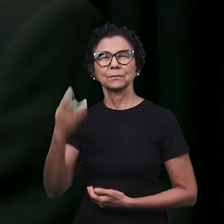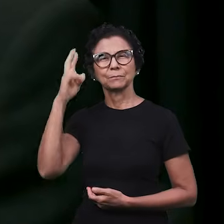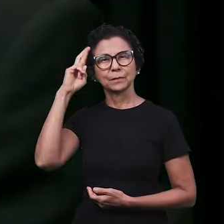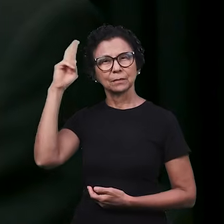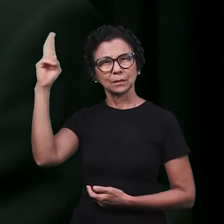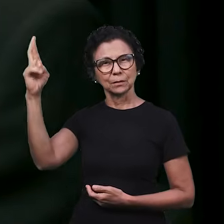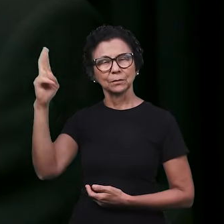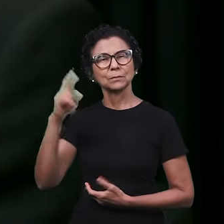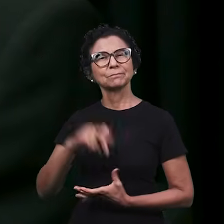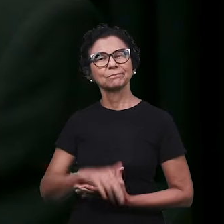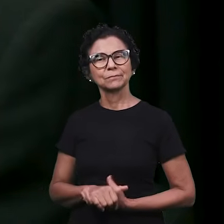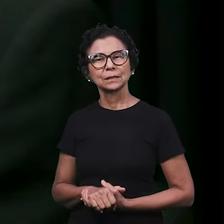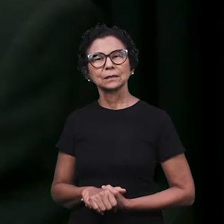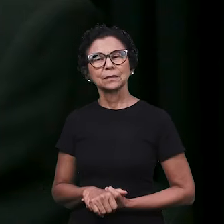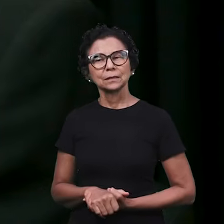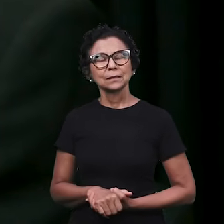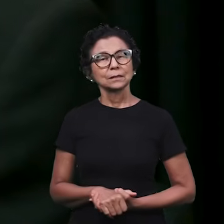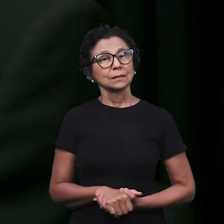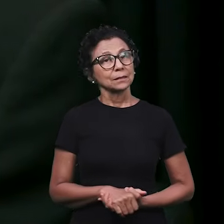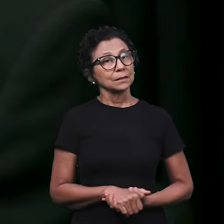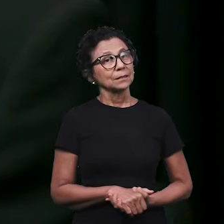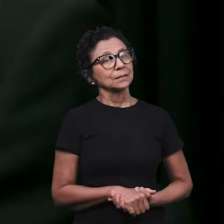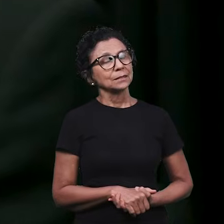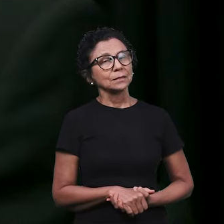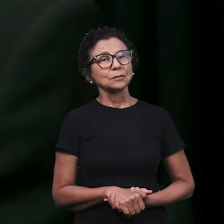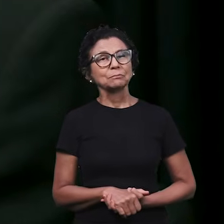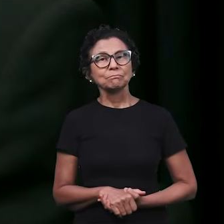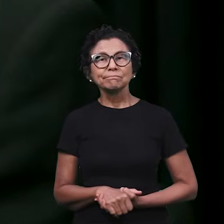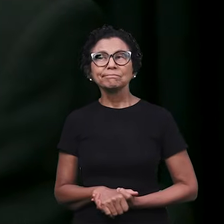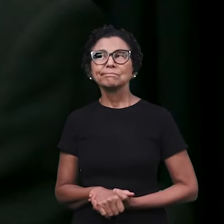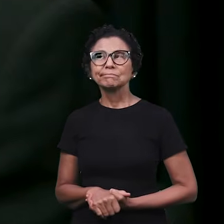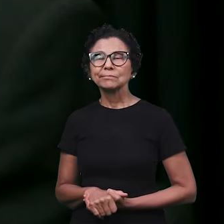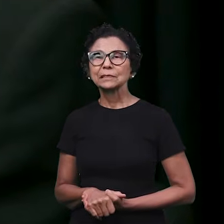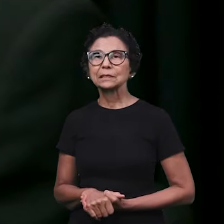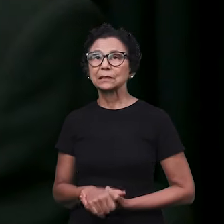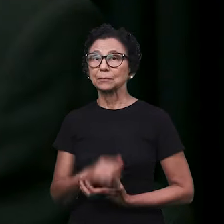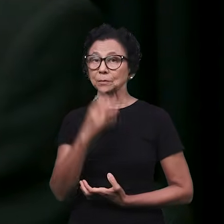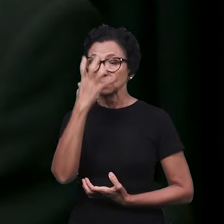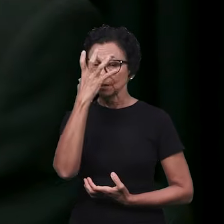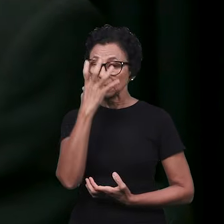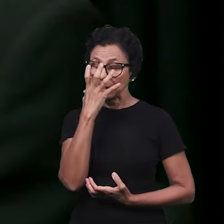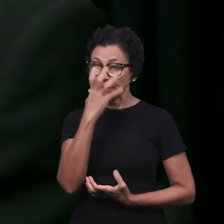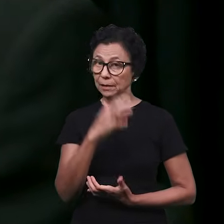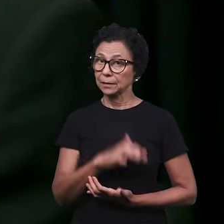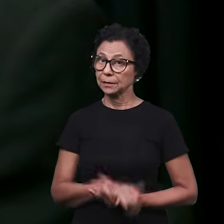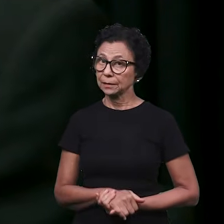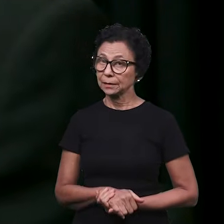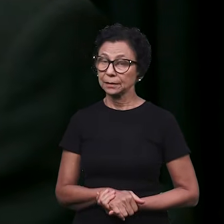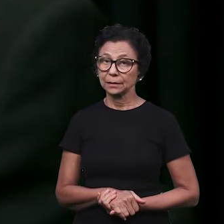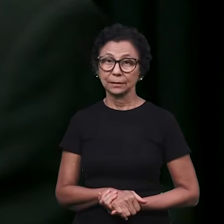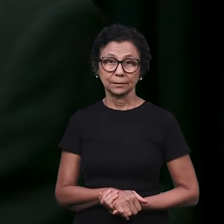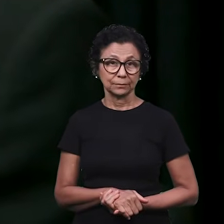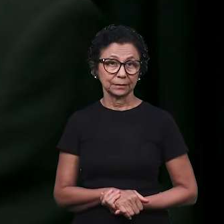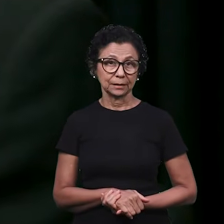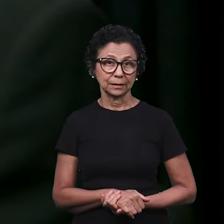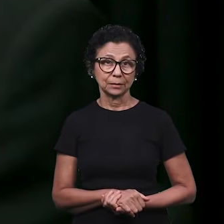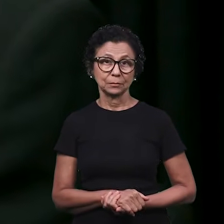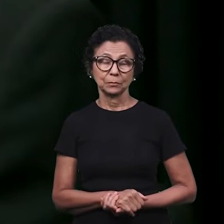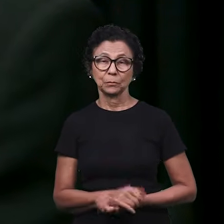Senhor, a gente precisa entender que servir ao Senhor é uma coisa muito séria. Não pode ser de qualquer